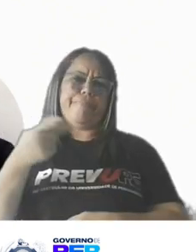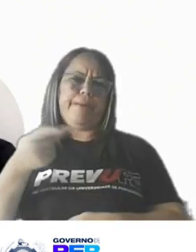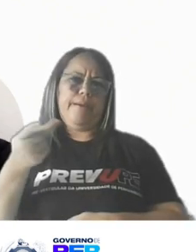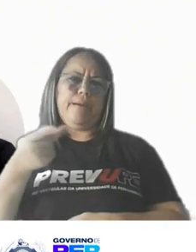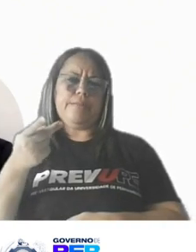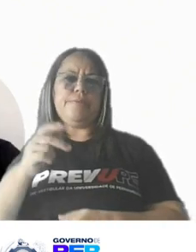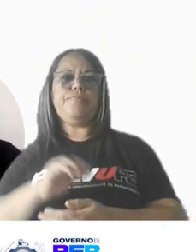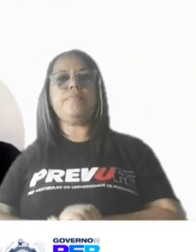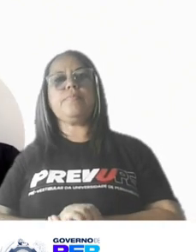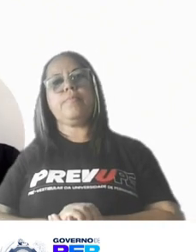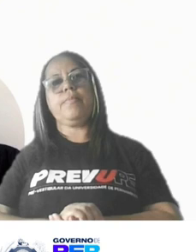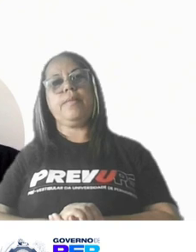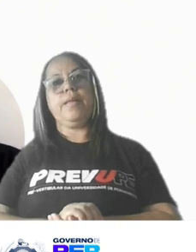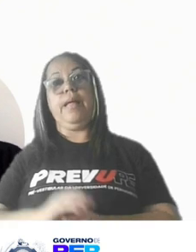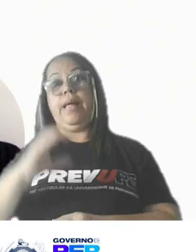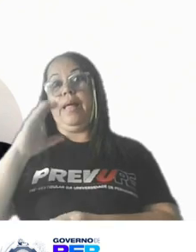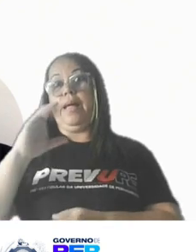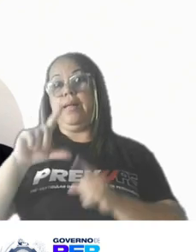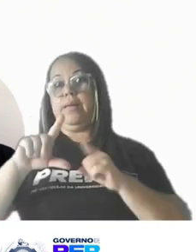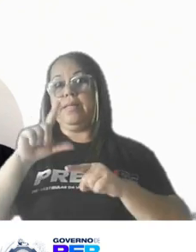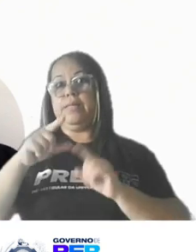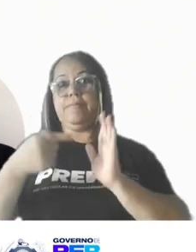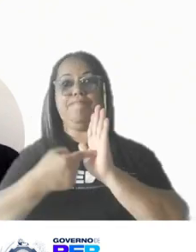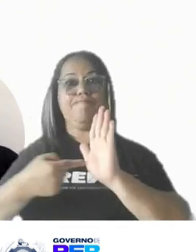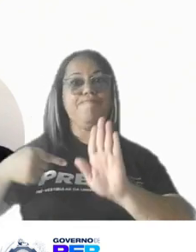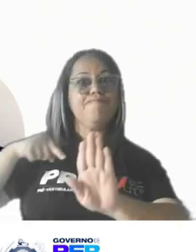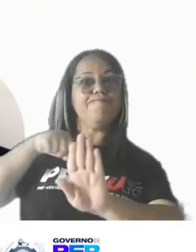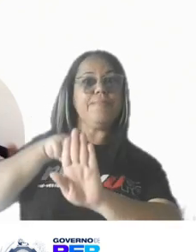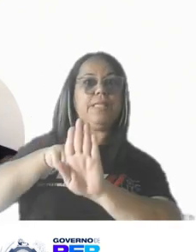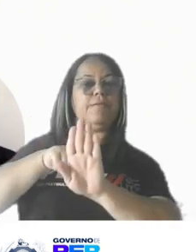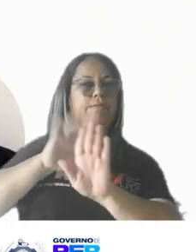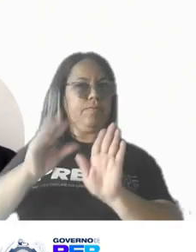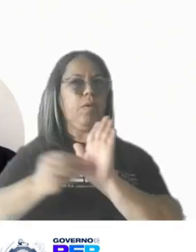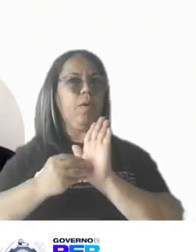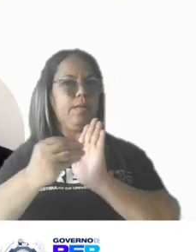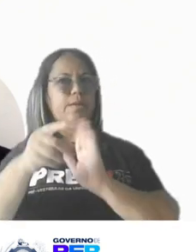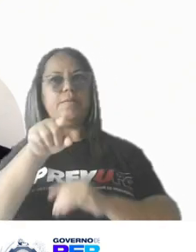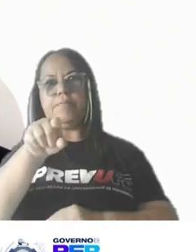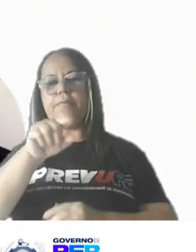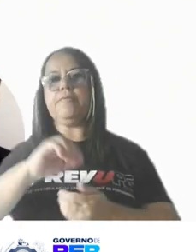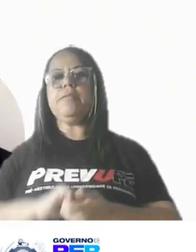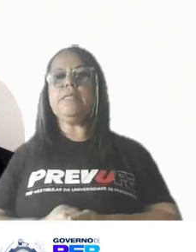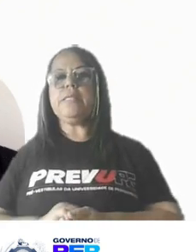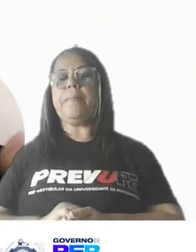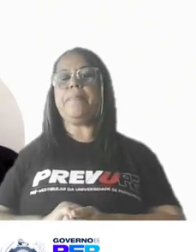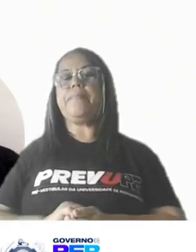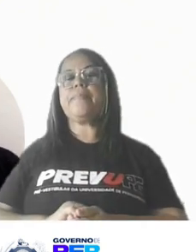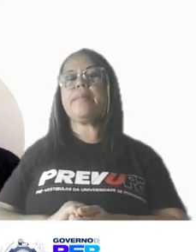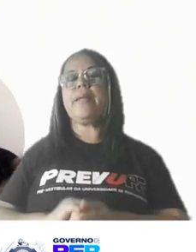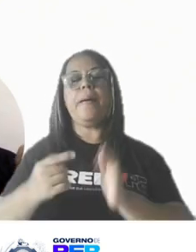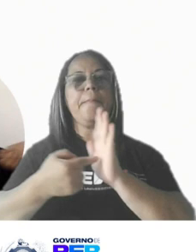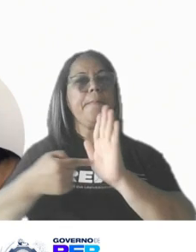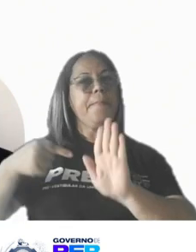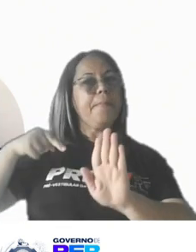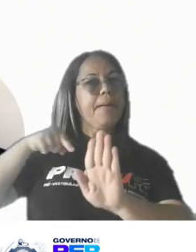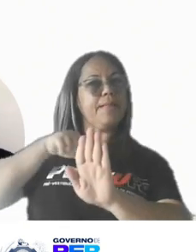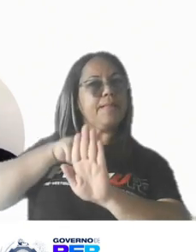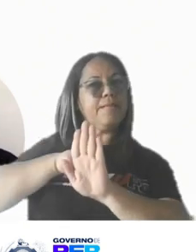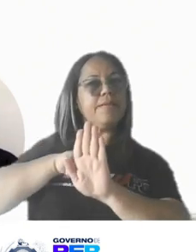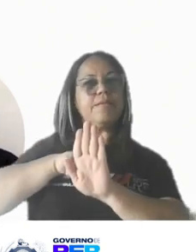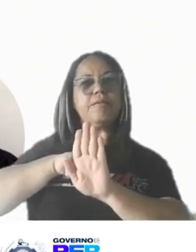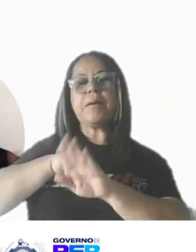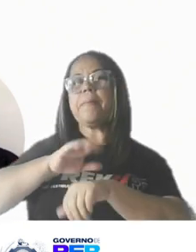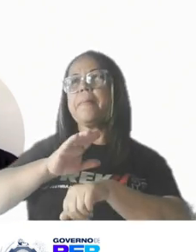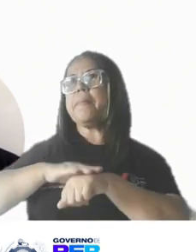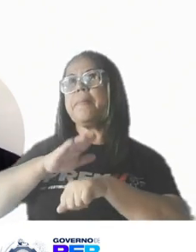é. E aí a letra C, metáfora, uma dica para vocês. Metáfora é a figura de linguagem